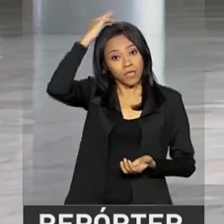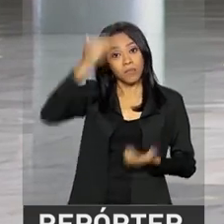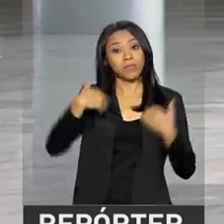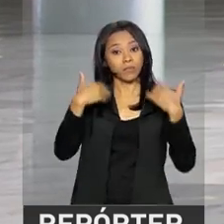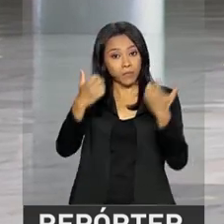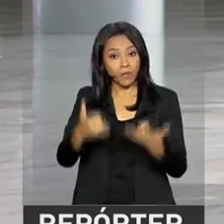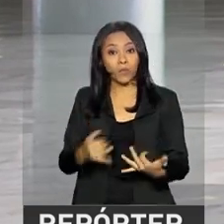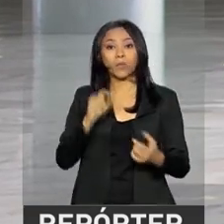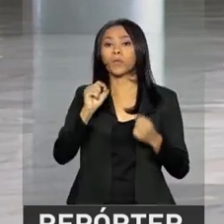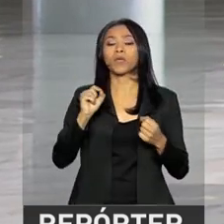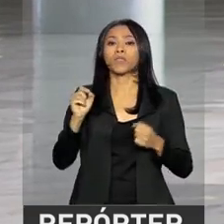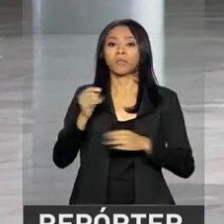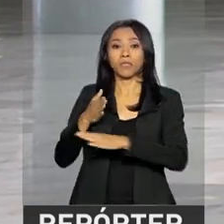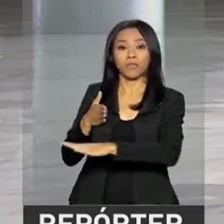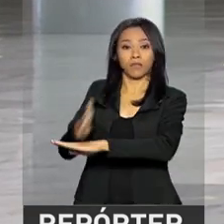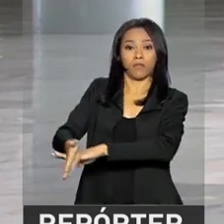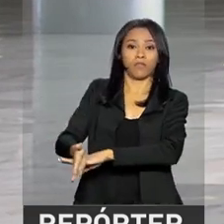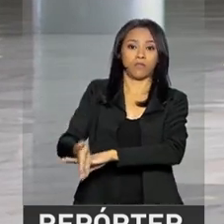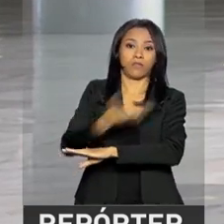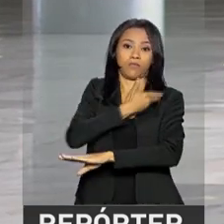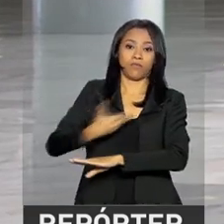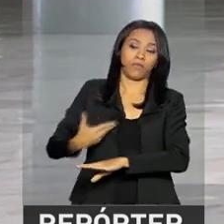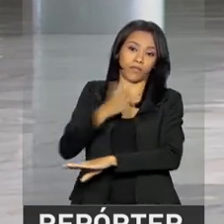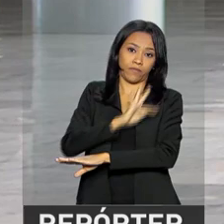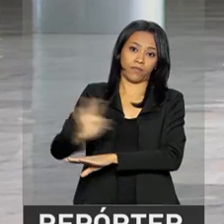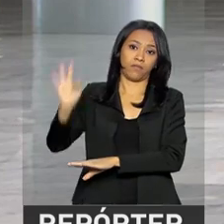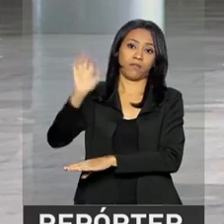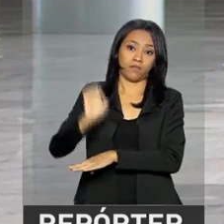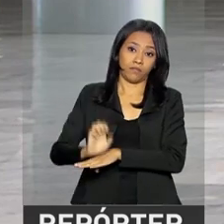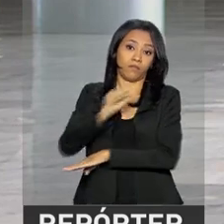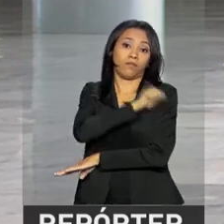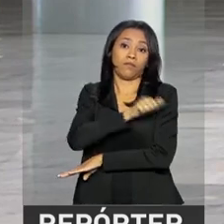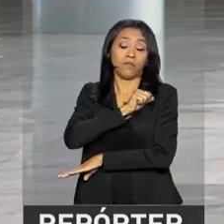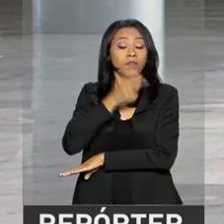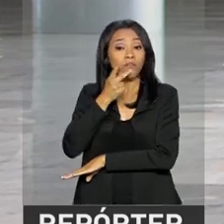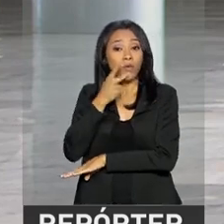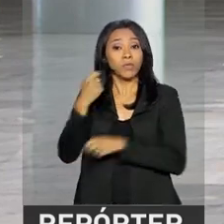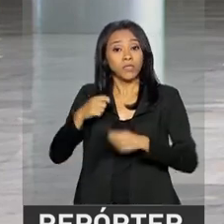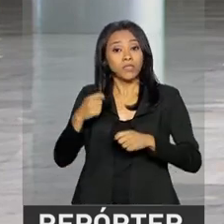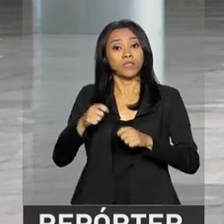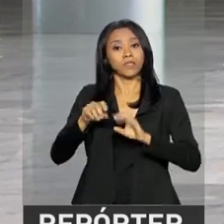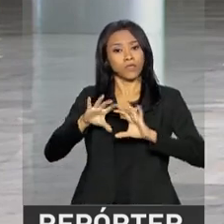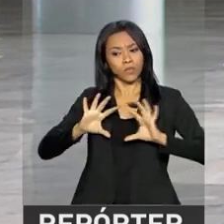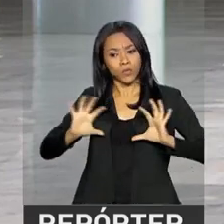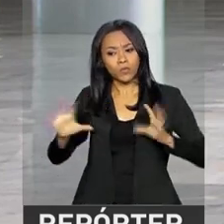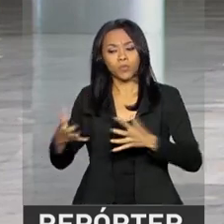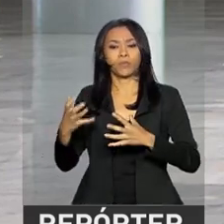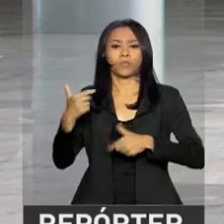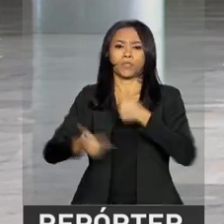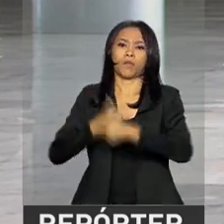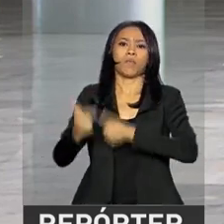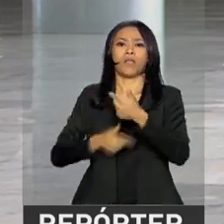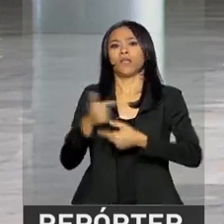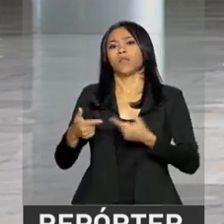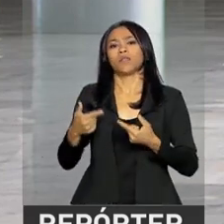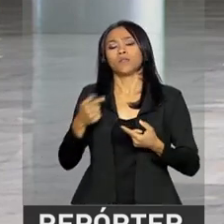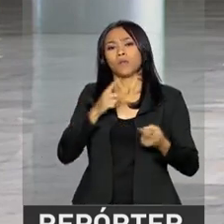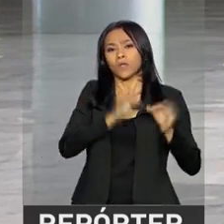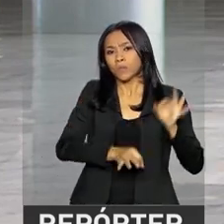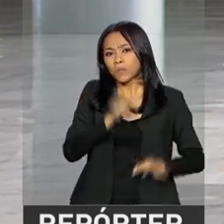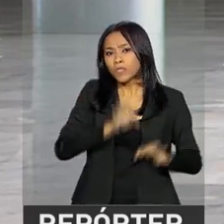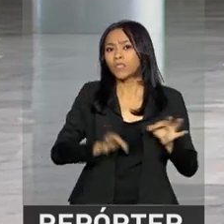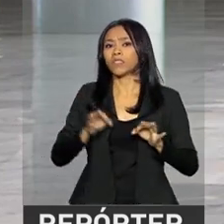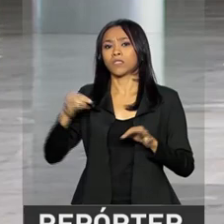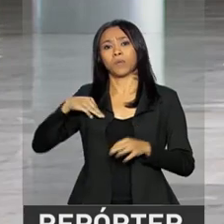rio de janeiro segundo o presidente o trabalho tem de ser feito em conjunto com a comunidade à justiça o ministério público para punir por